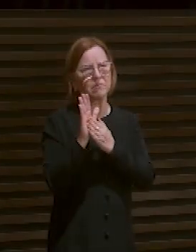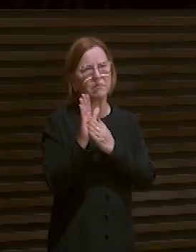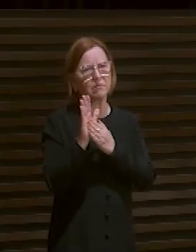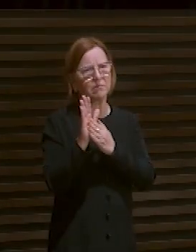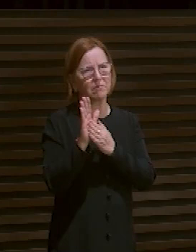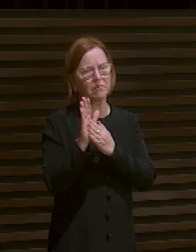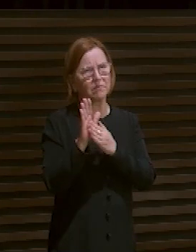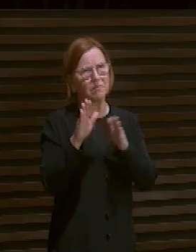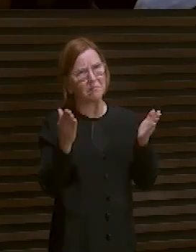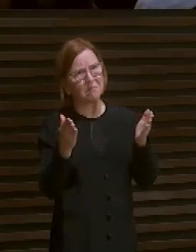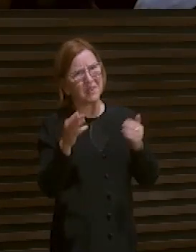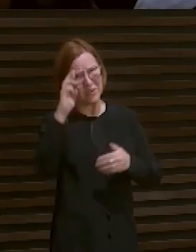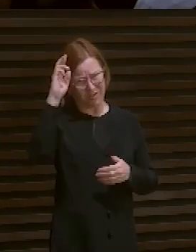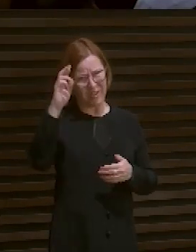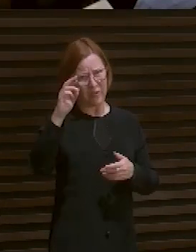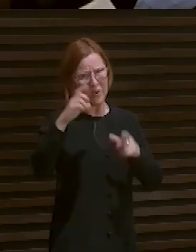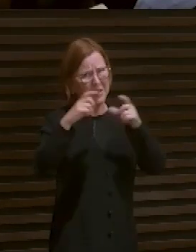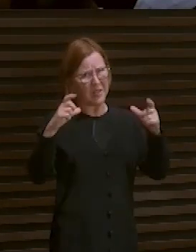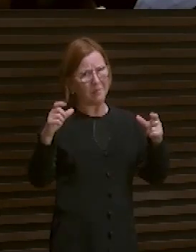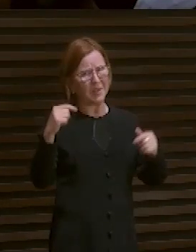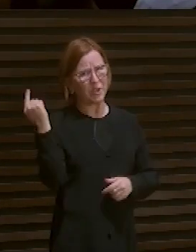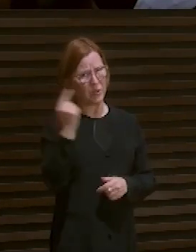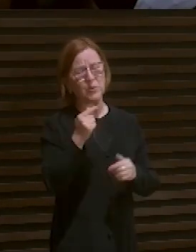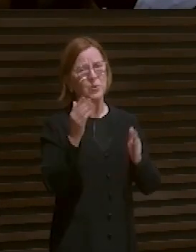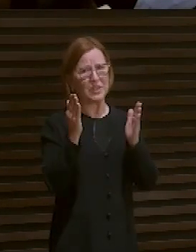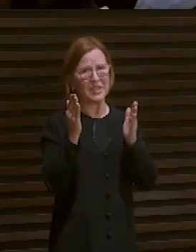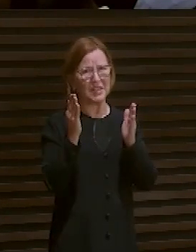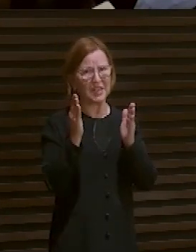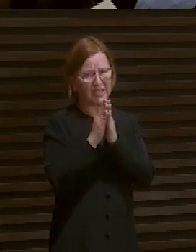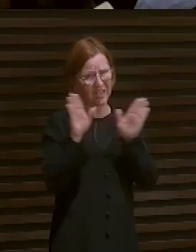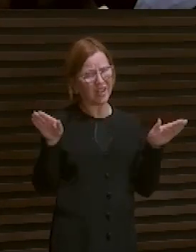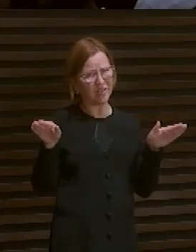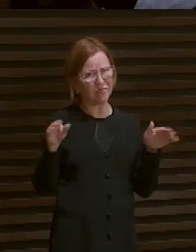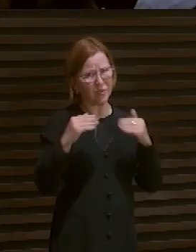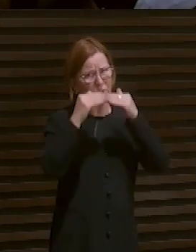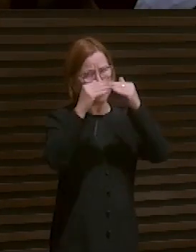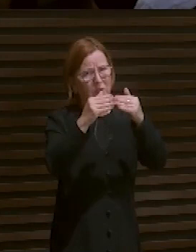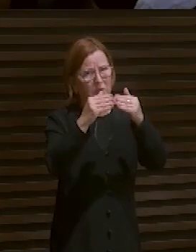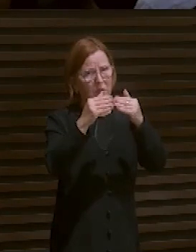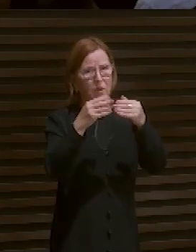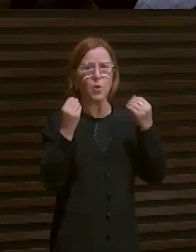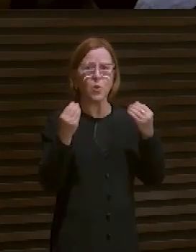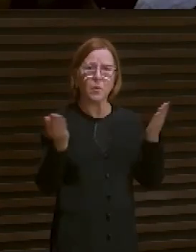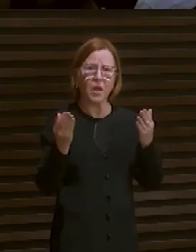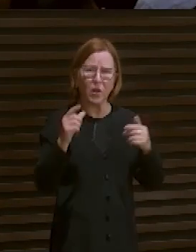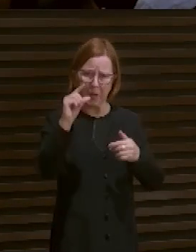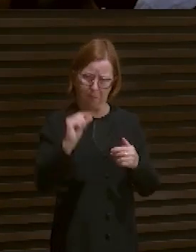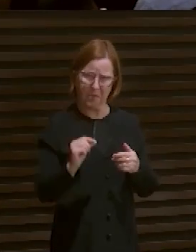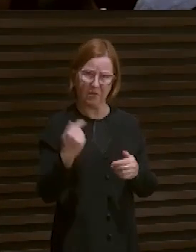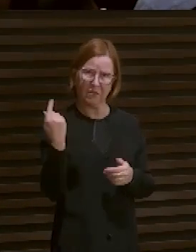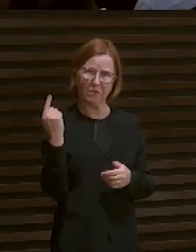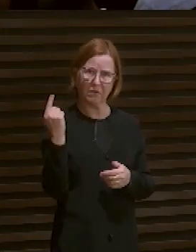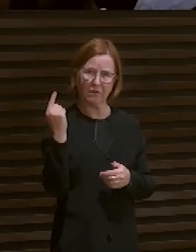era maior do que os anjos? Ele não era superior aos anjos? Como é que ele agora está menor do que os anjos?